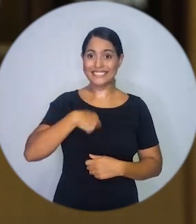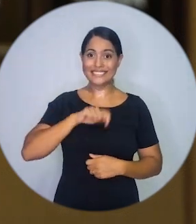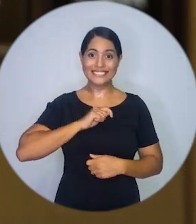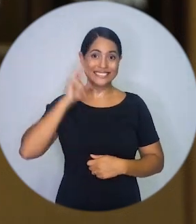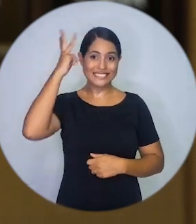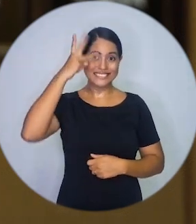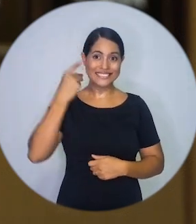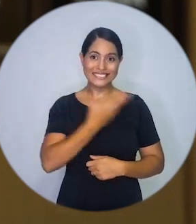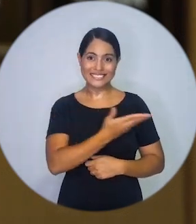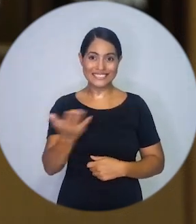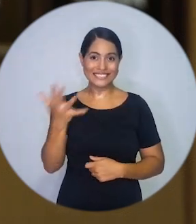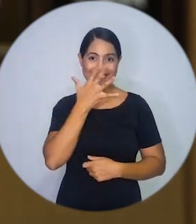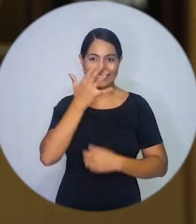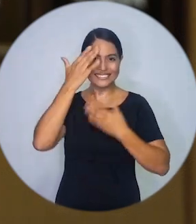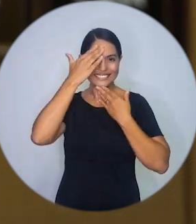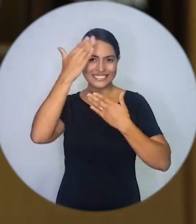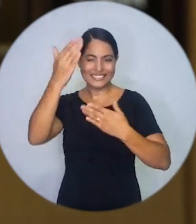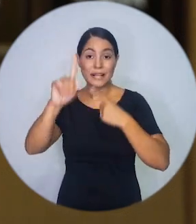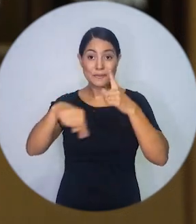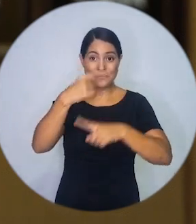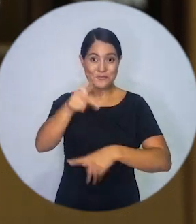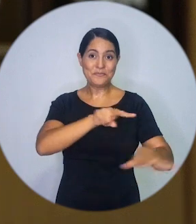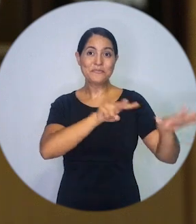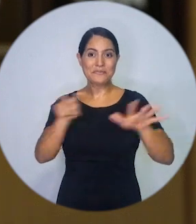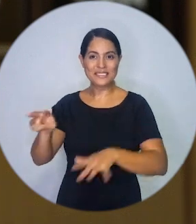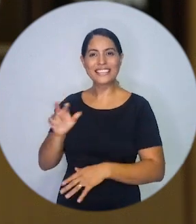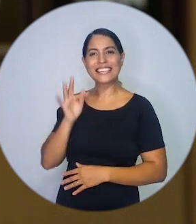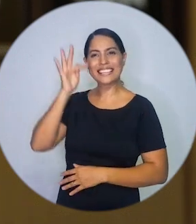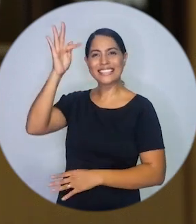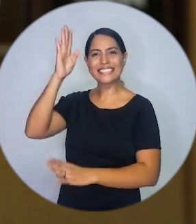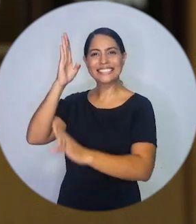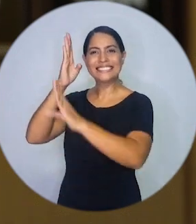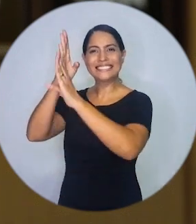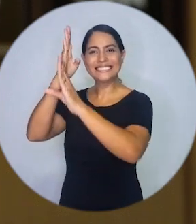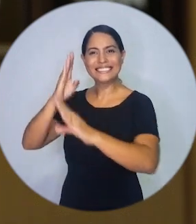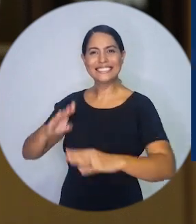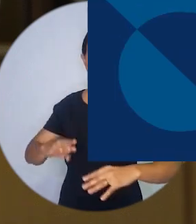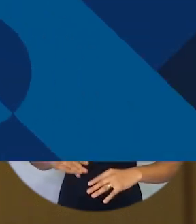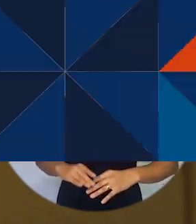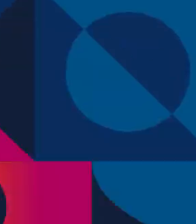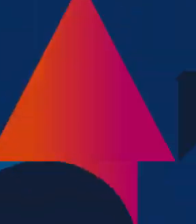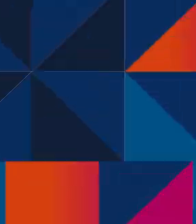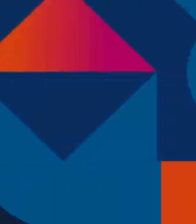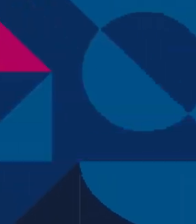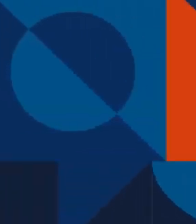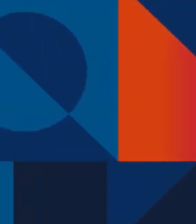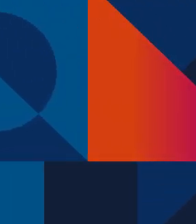Eu sou Mariana Xavier e agradeço pela sua companhia. Eu te espero na próxima semana, hein? Até lá!